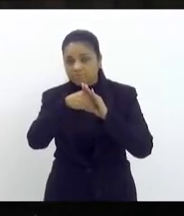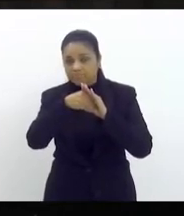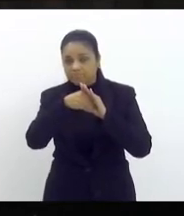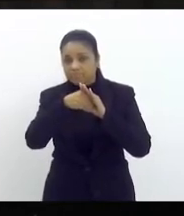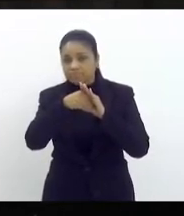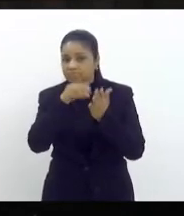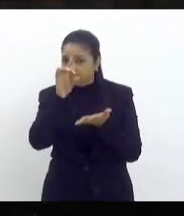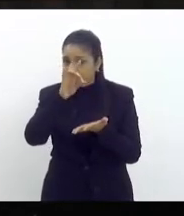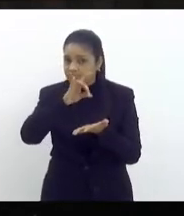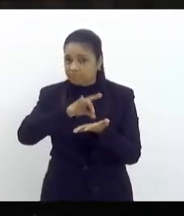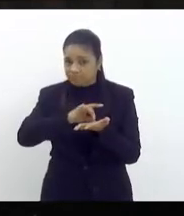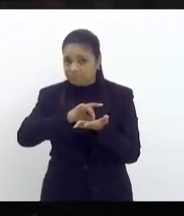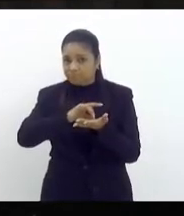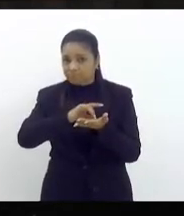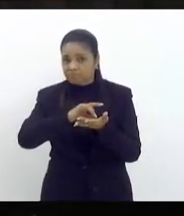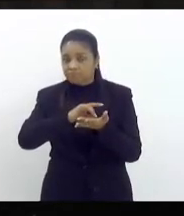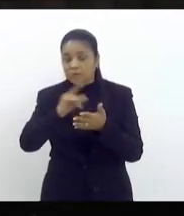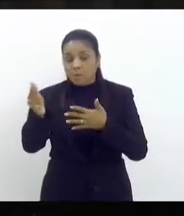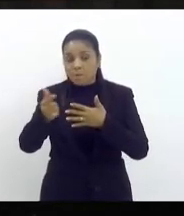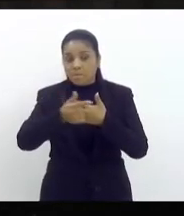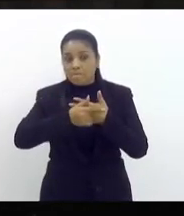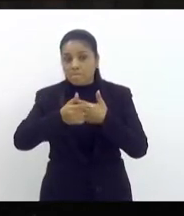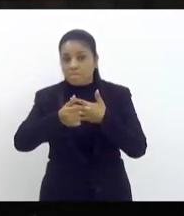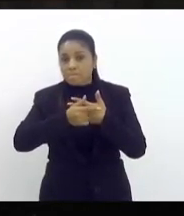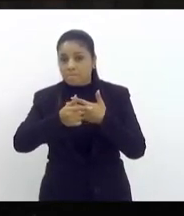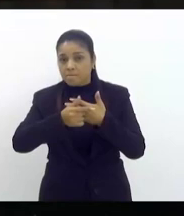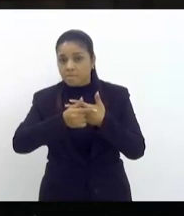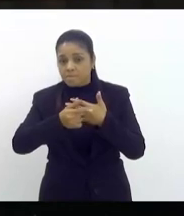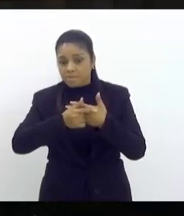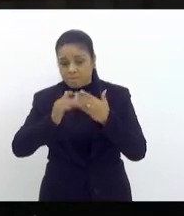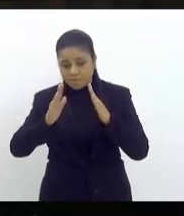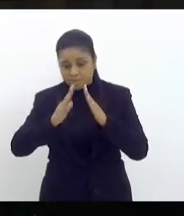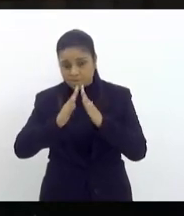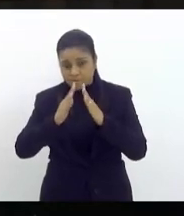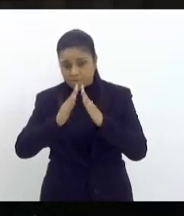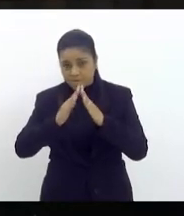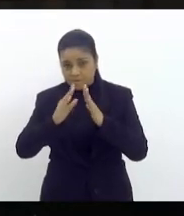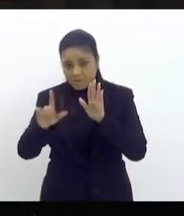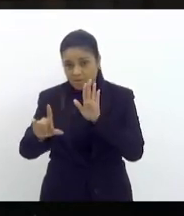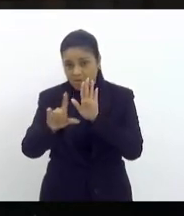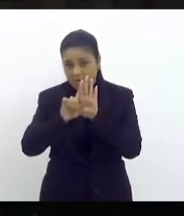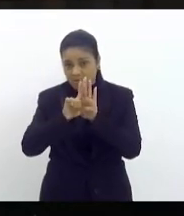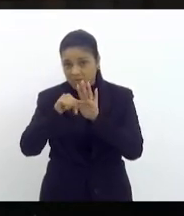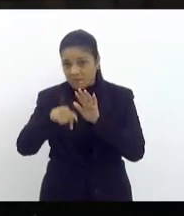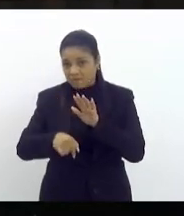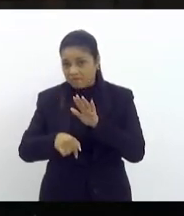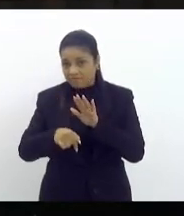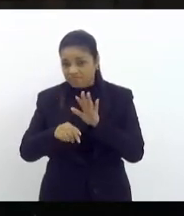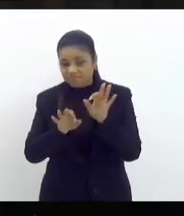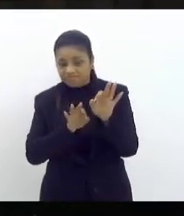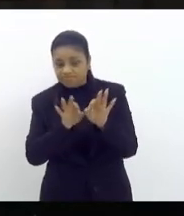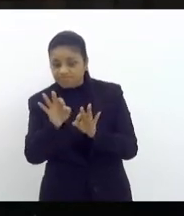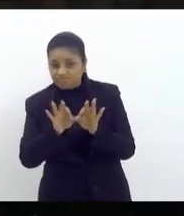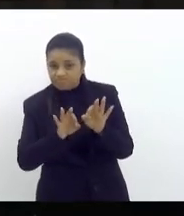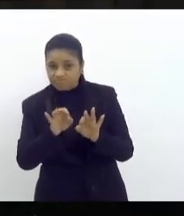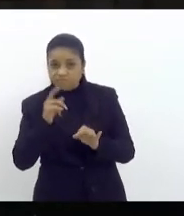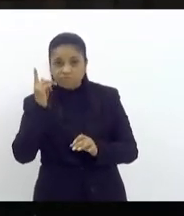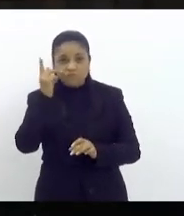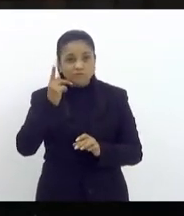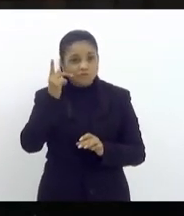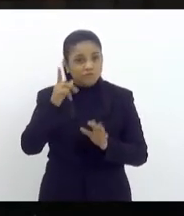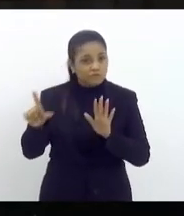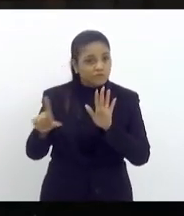parlamento enquanto algo enquanto uma casa com a capacidade de formular políticas e leis